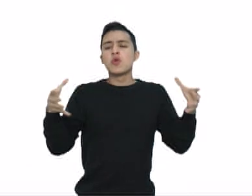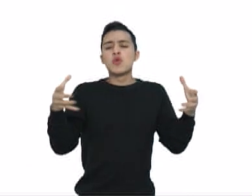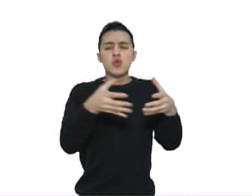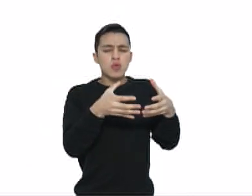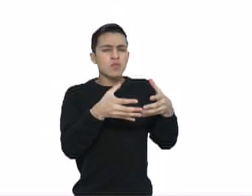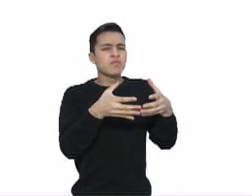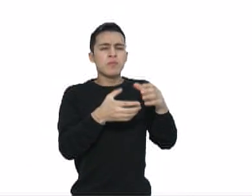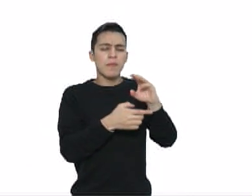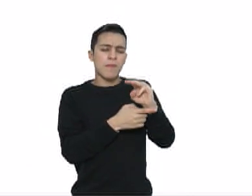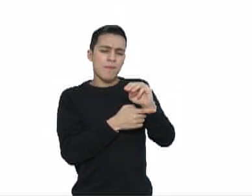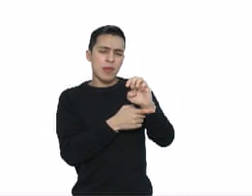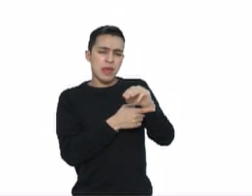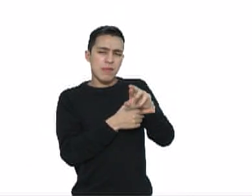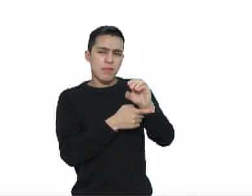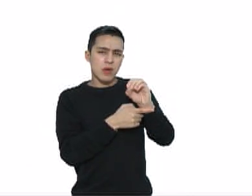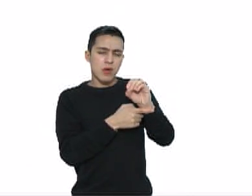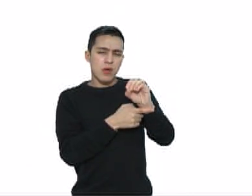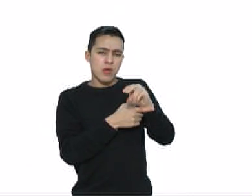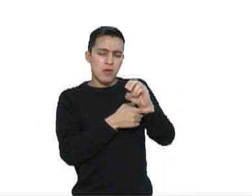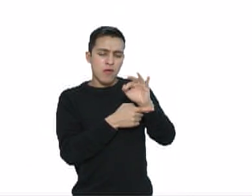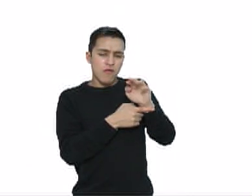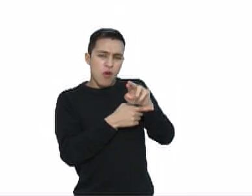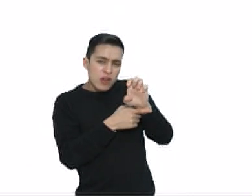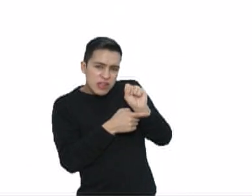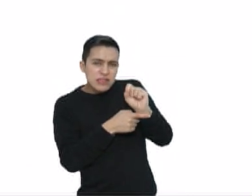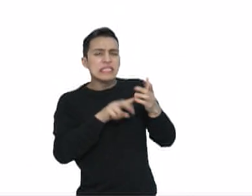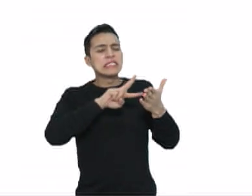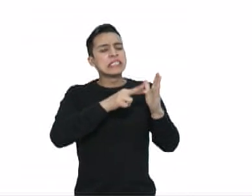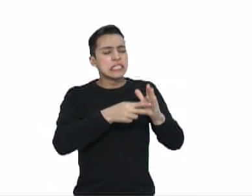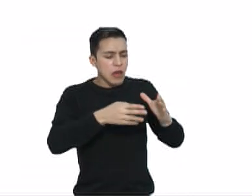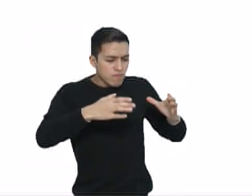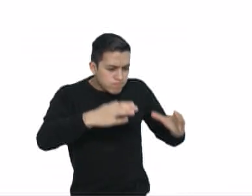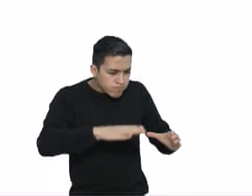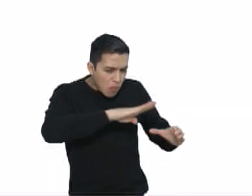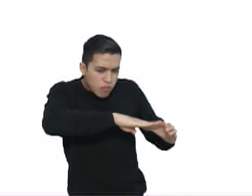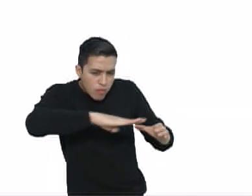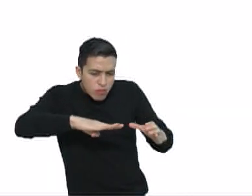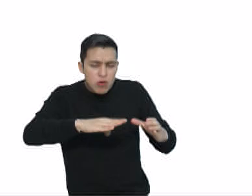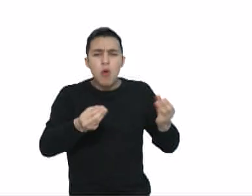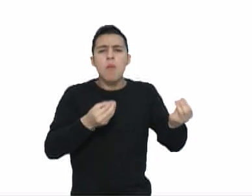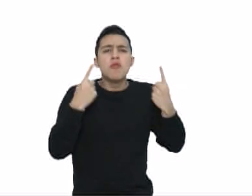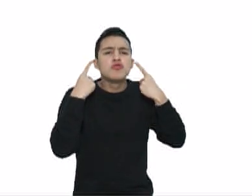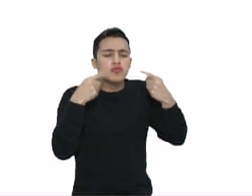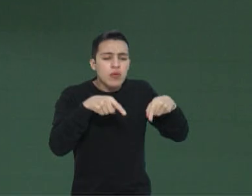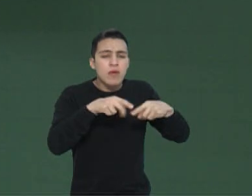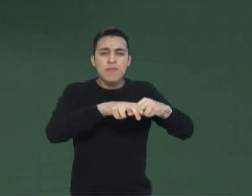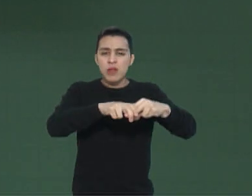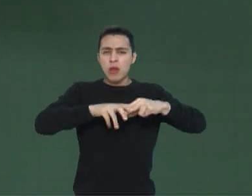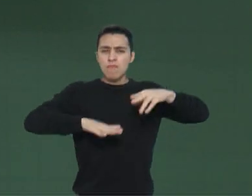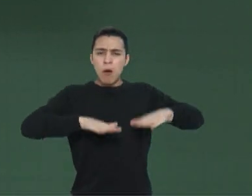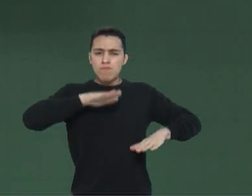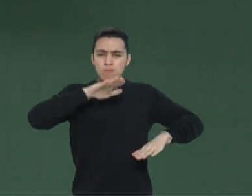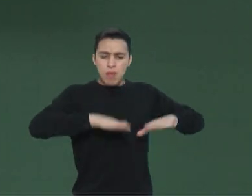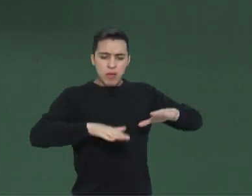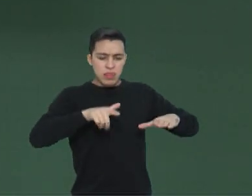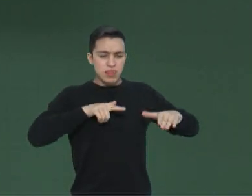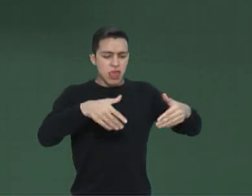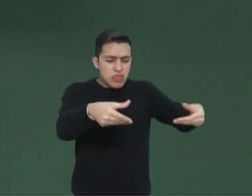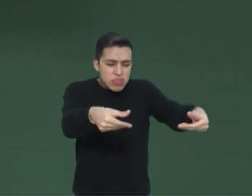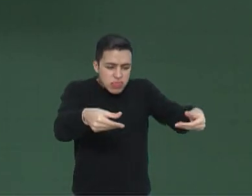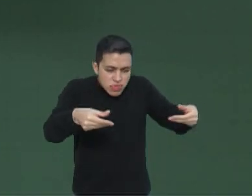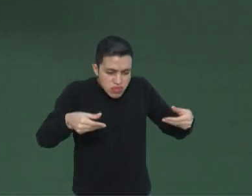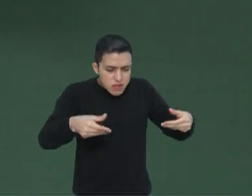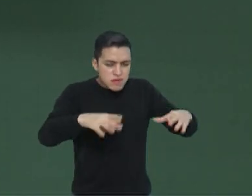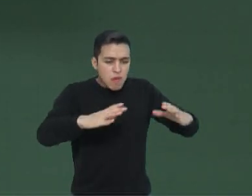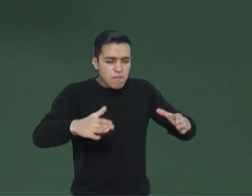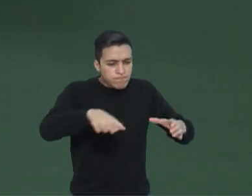O que são esses membranofones? São instrumentos que produzem som por meio da percussão de uma membrana, ou